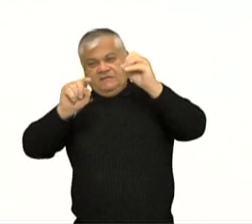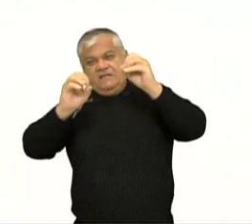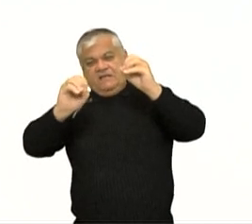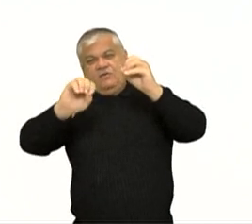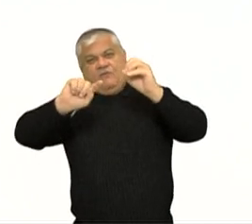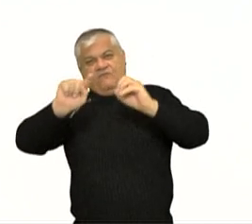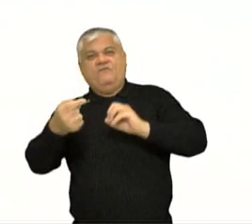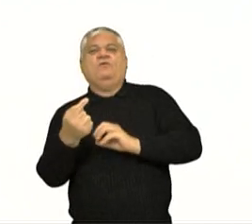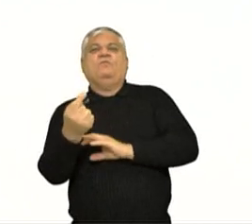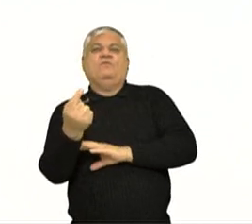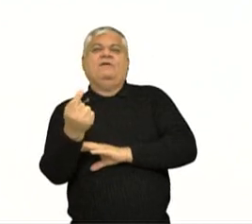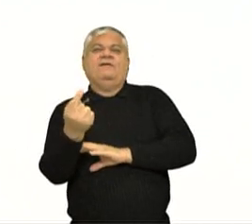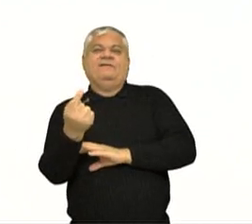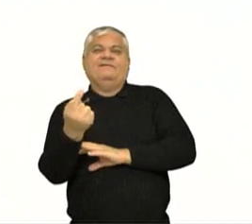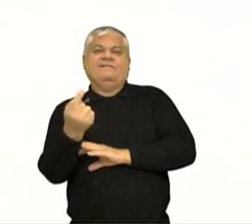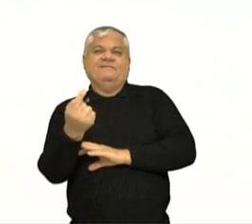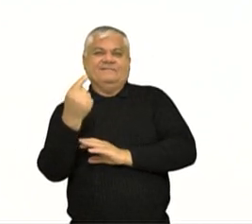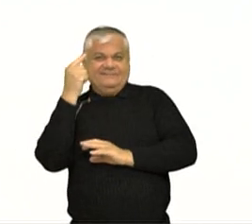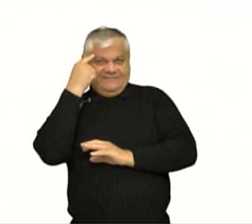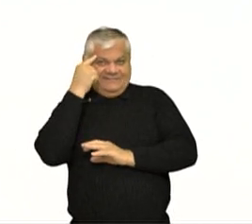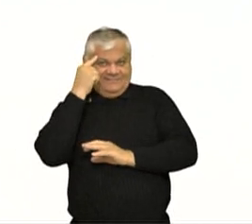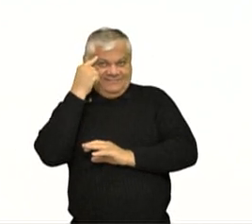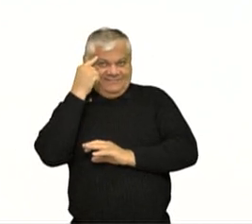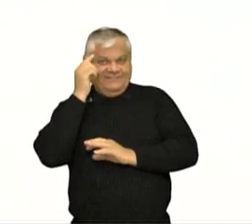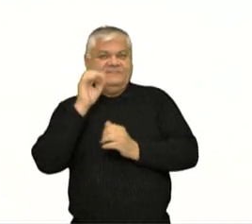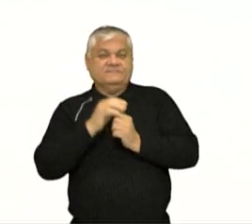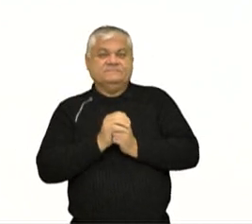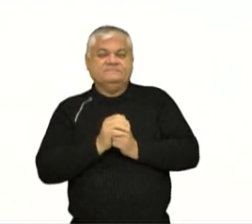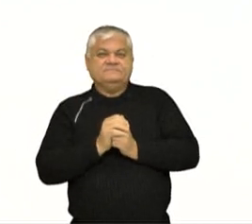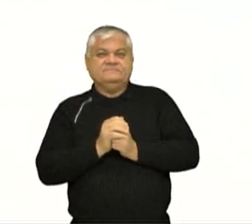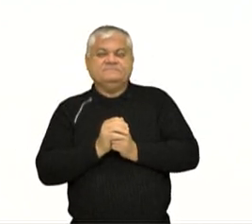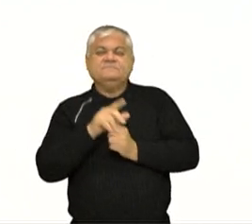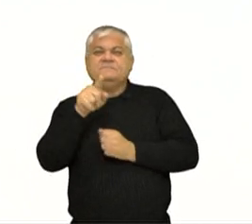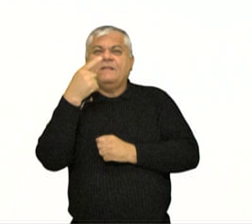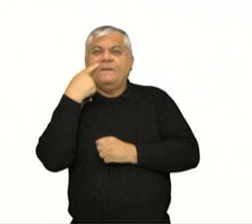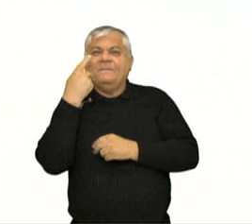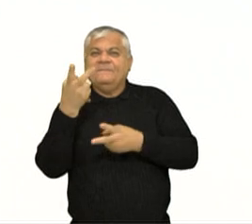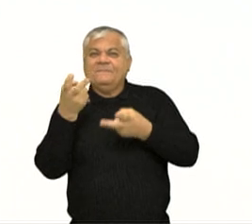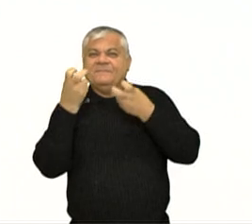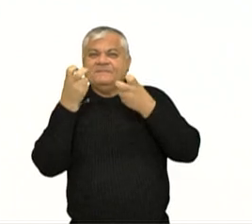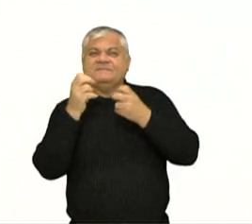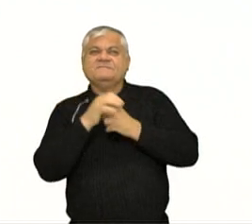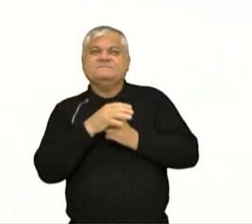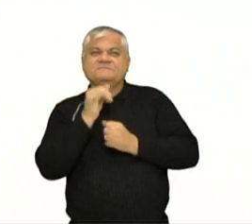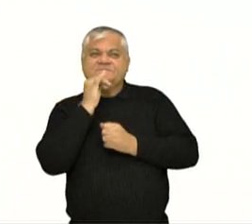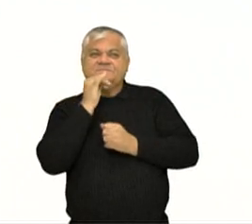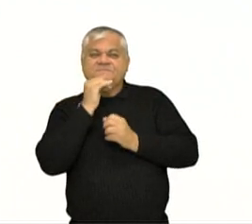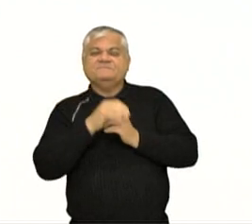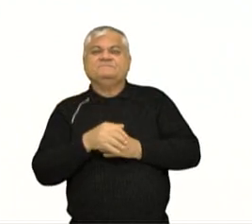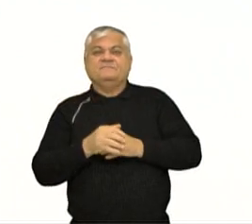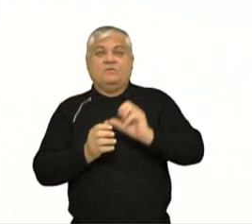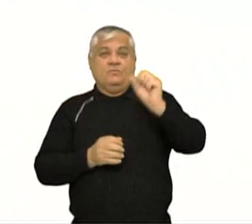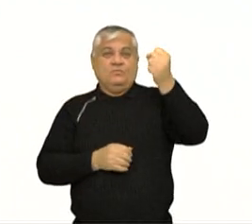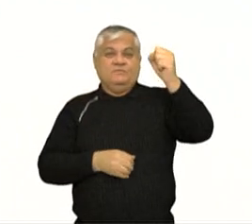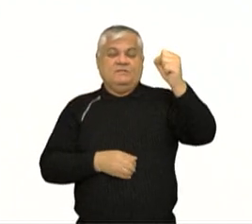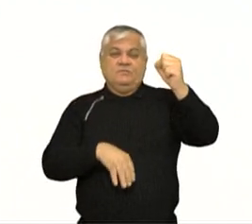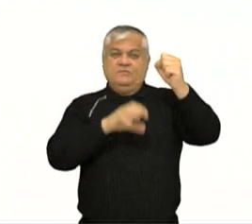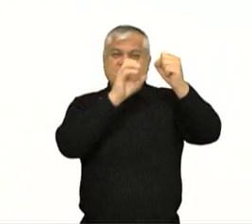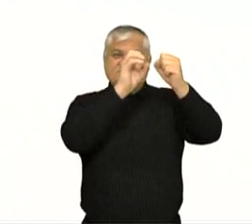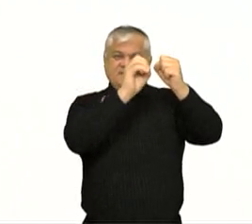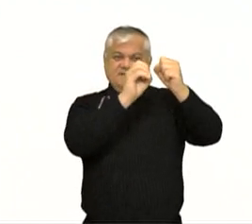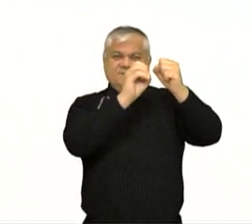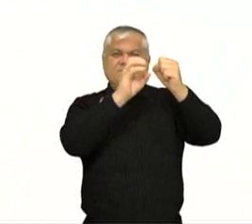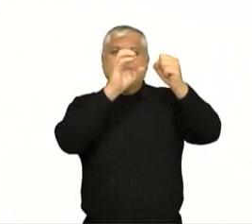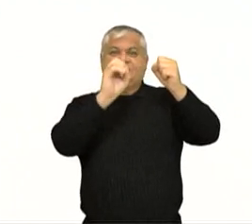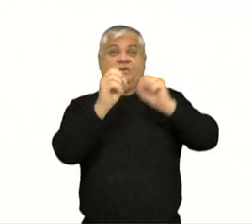e uma vírgula na chave. E vocês perceberam que eu tive que acrescentar mais um